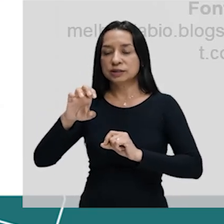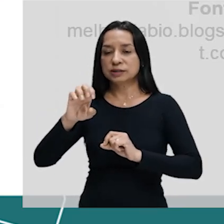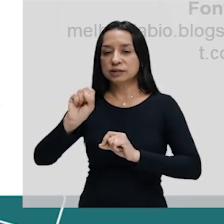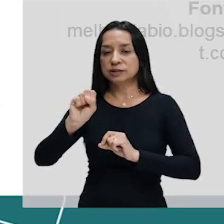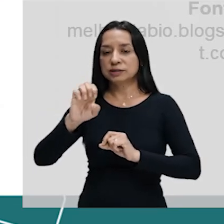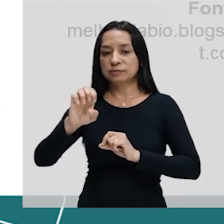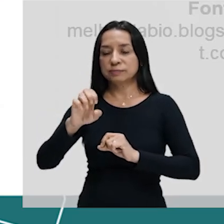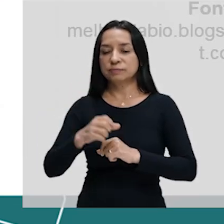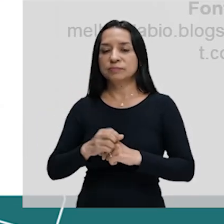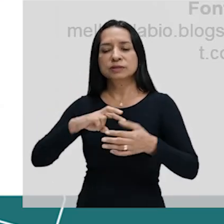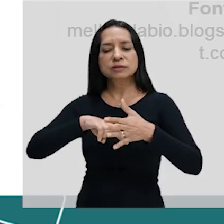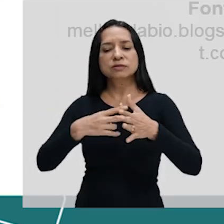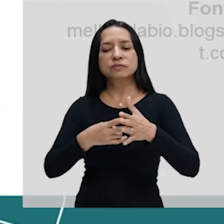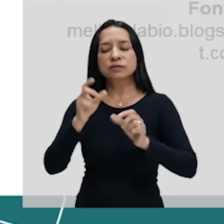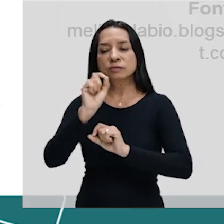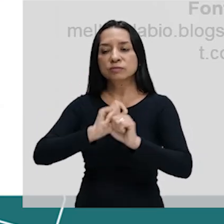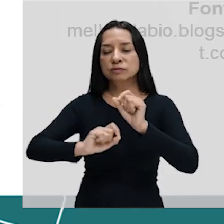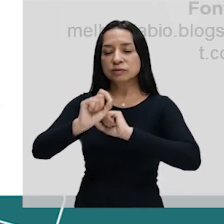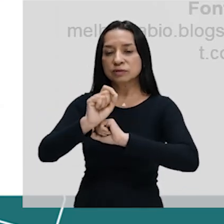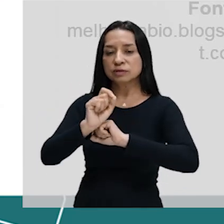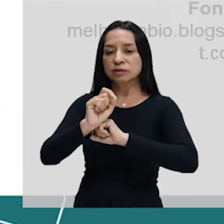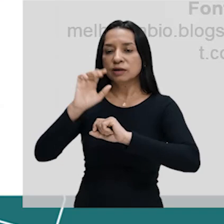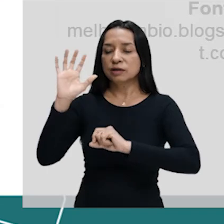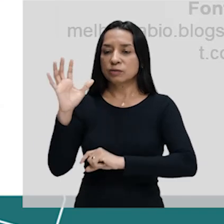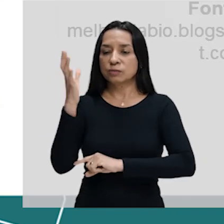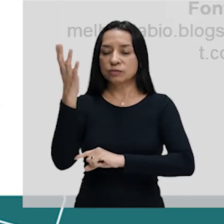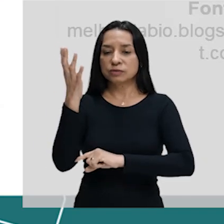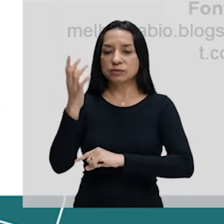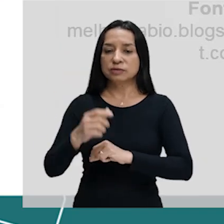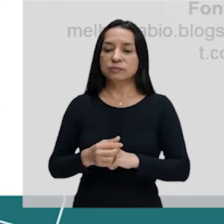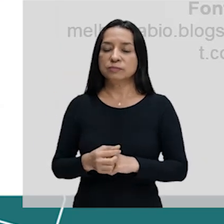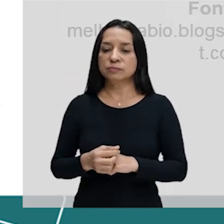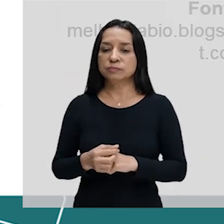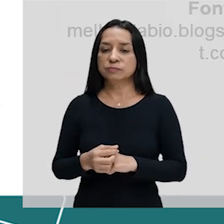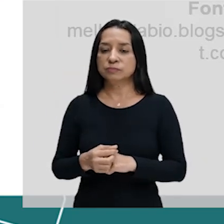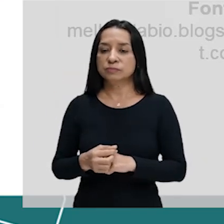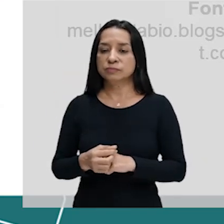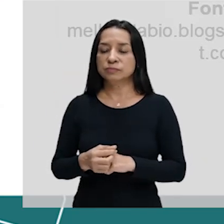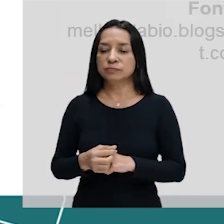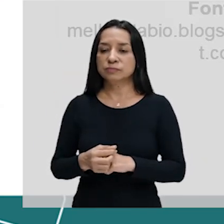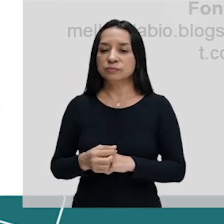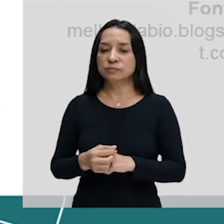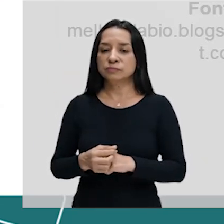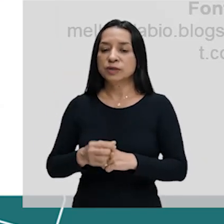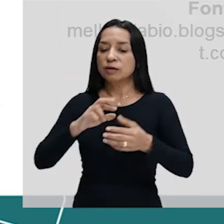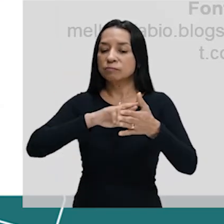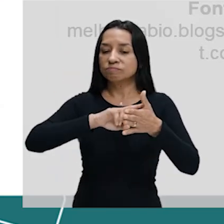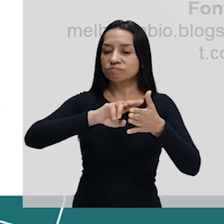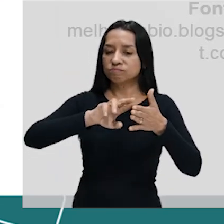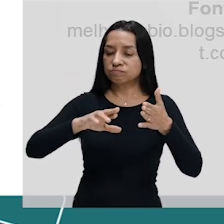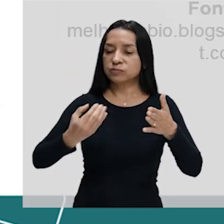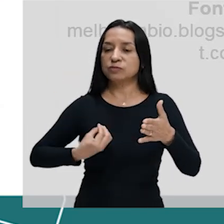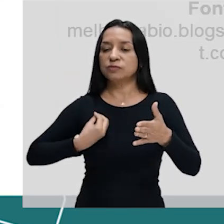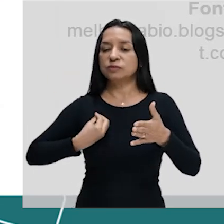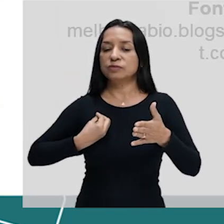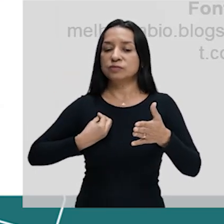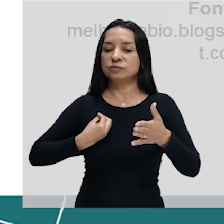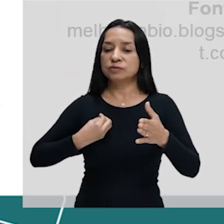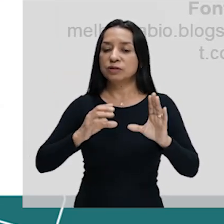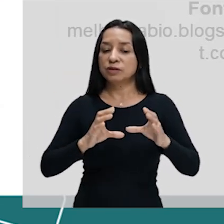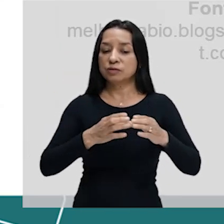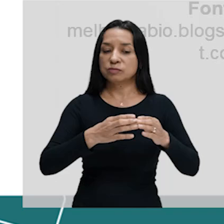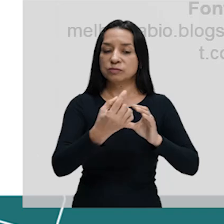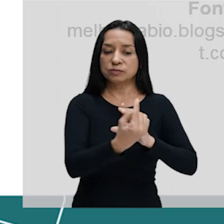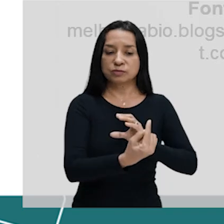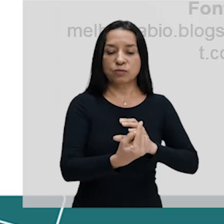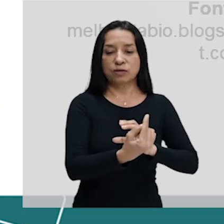vai significar que vai acontecer populações isoladas, tá? Eu tenho um grupo de indivíduos